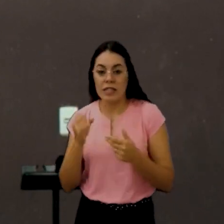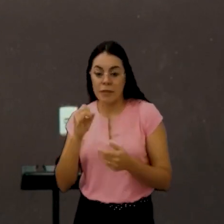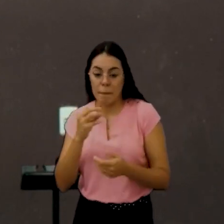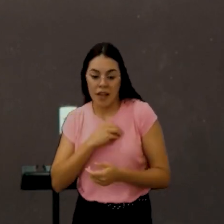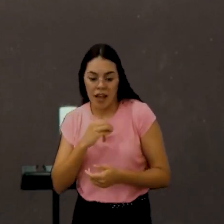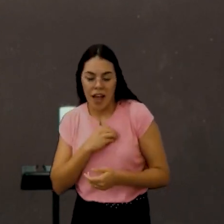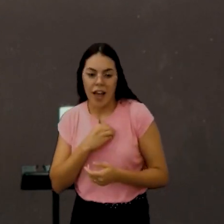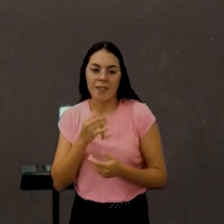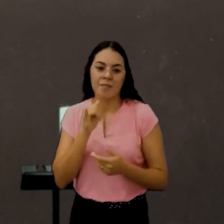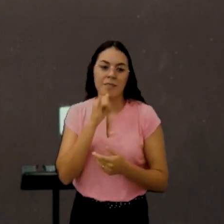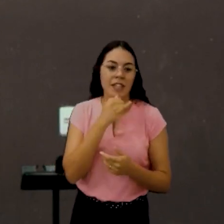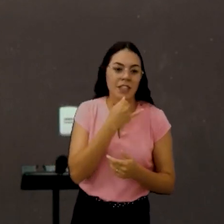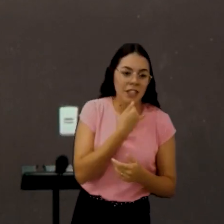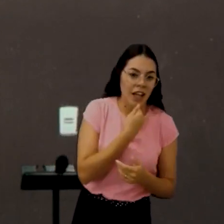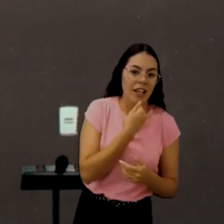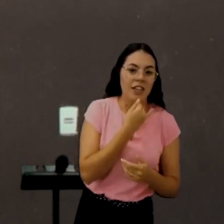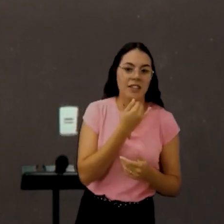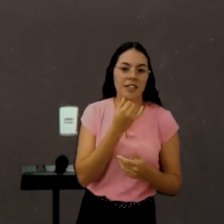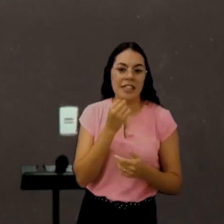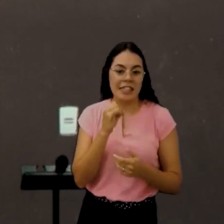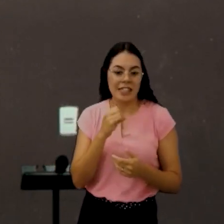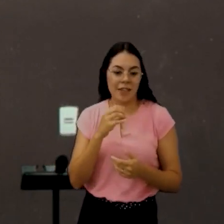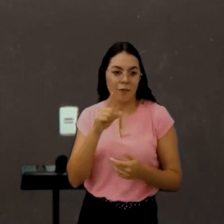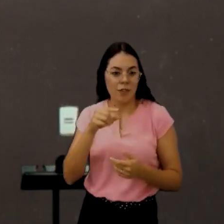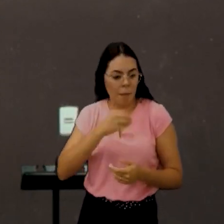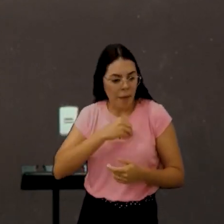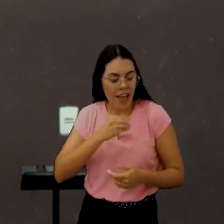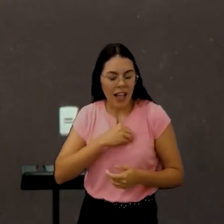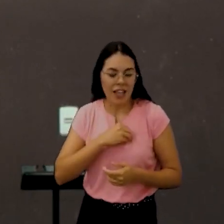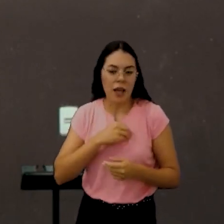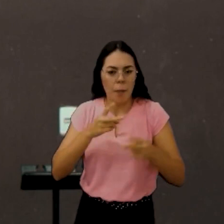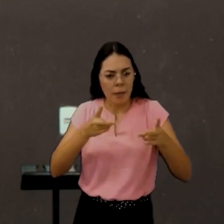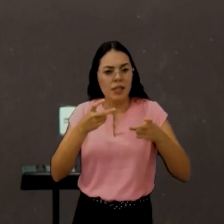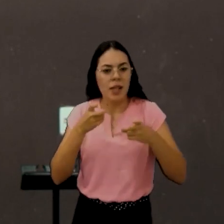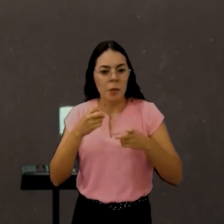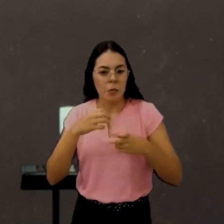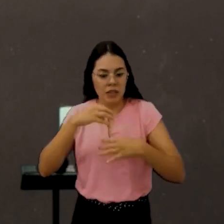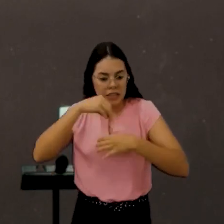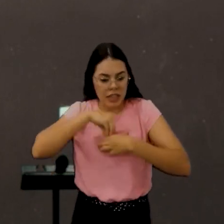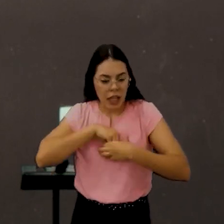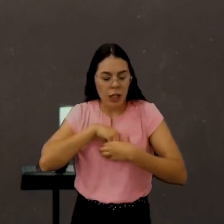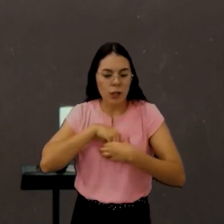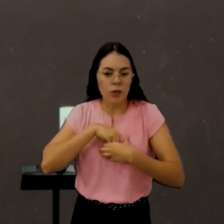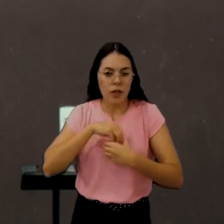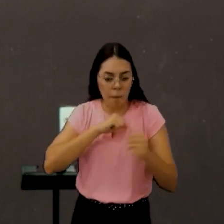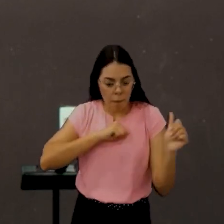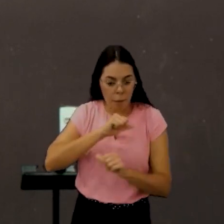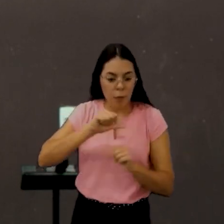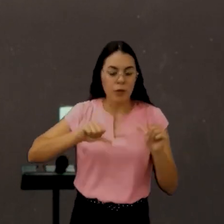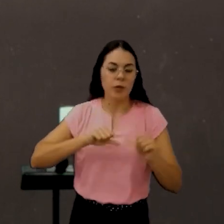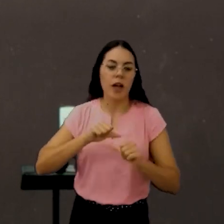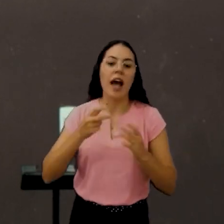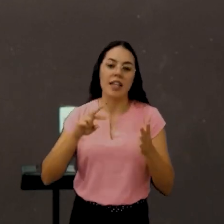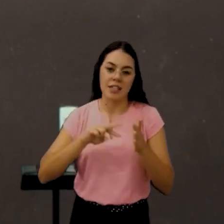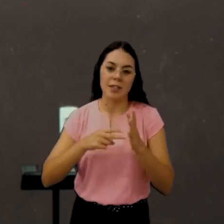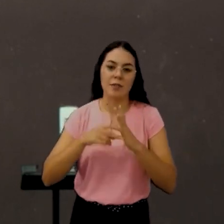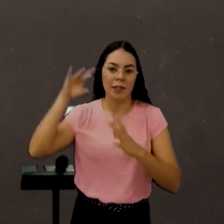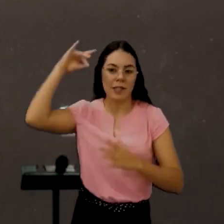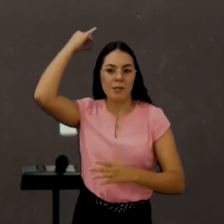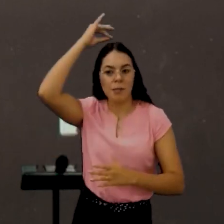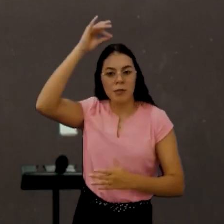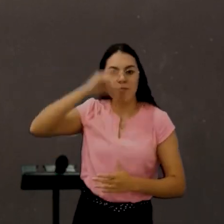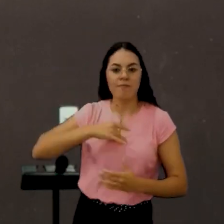que ele te entristece quando você peca, se você percebe que existe algo dentro de você que te mudou, esse é o Espírito Santo